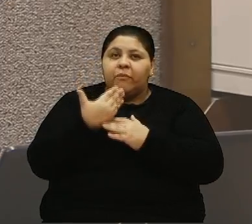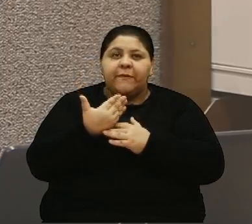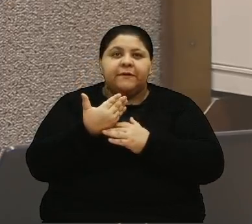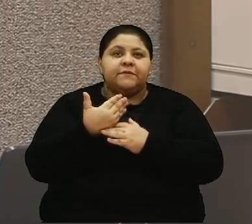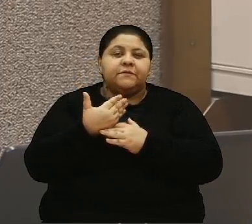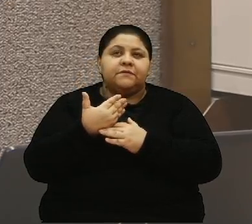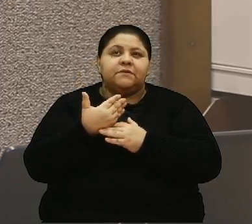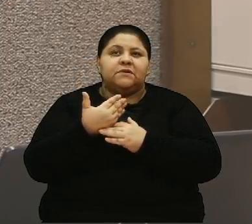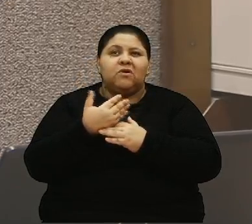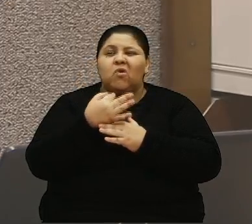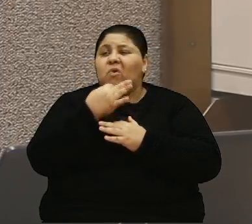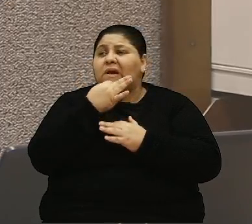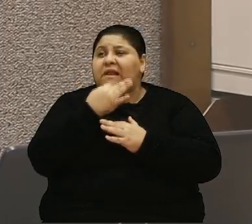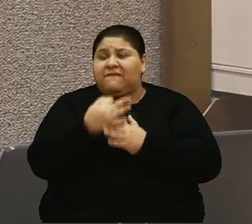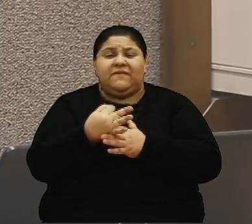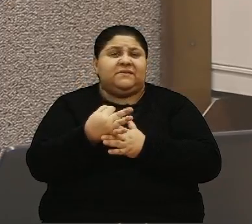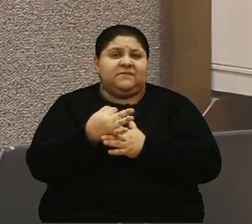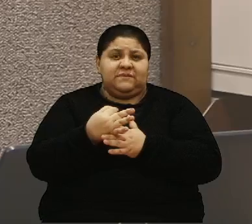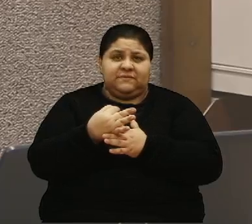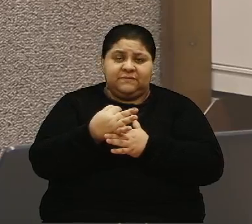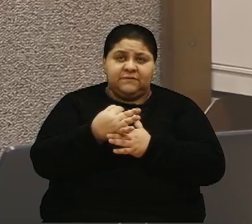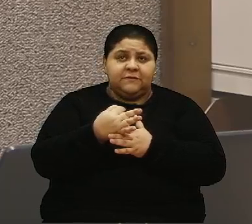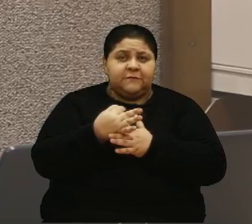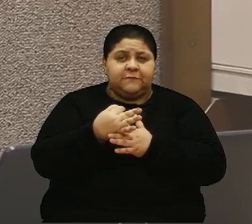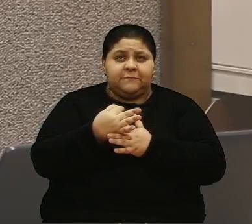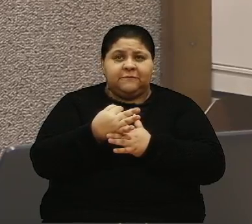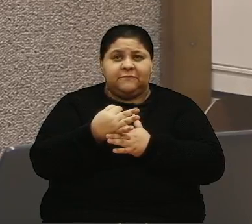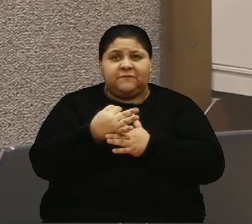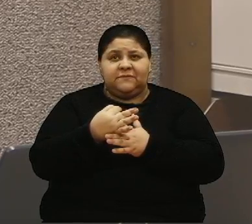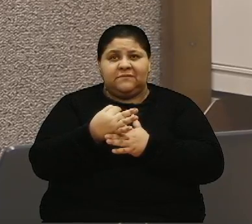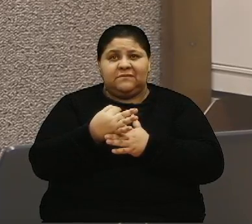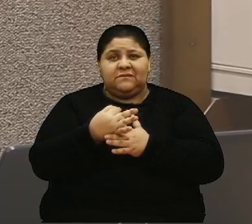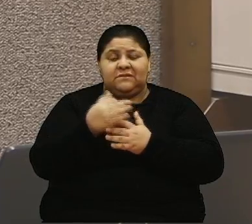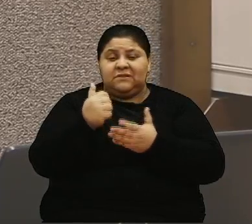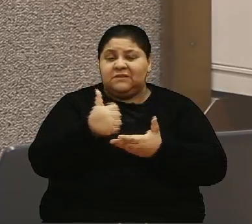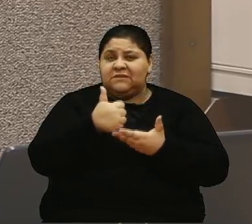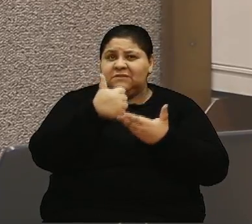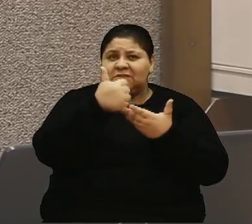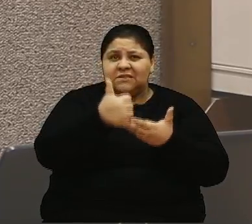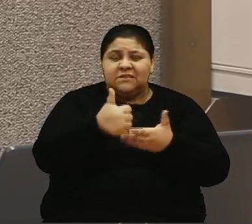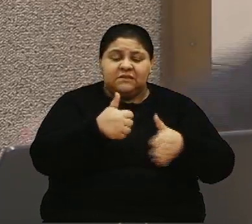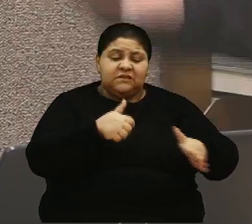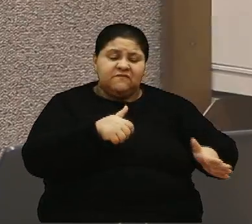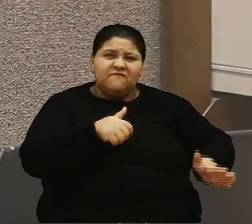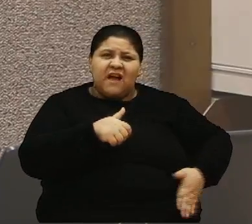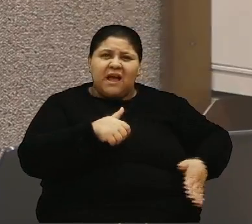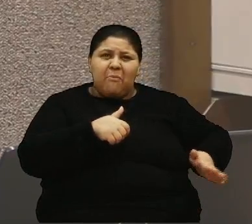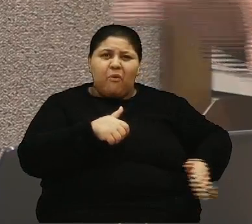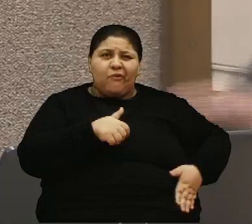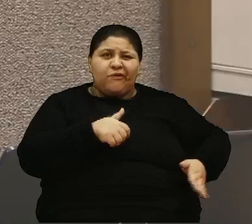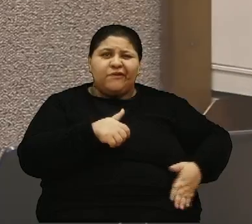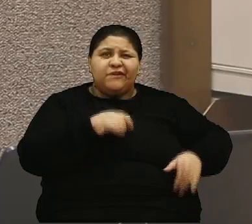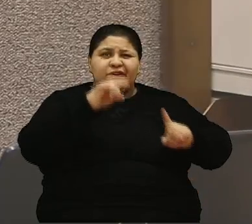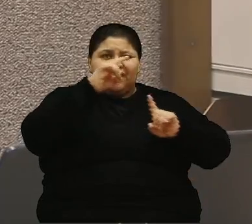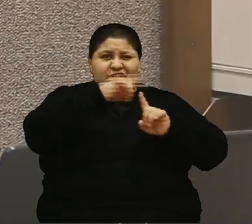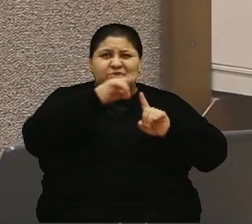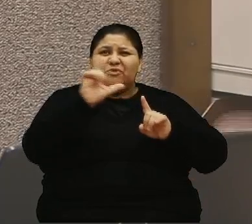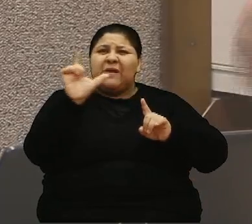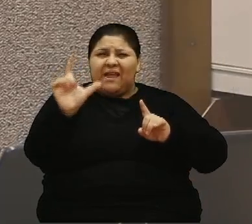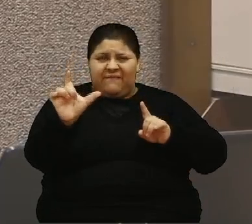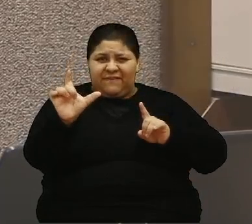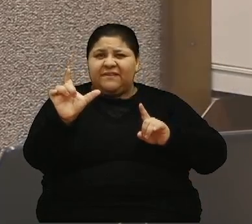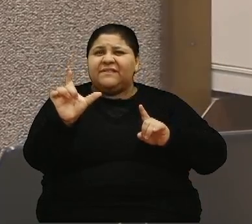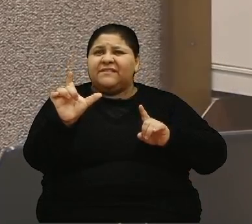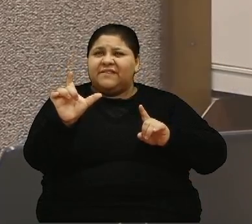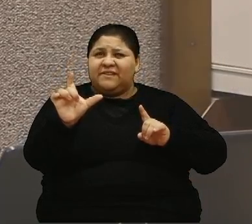manifestações terríveis, né? Estão sustentando esses vagabundos. É esse tipo de expressão, assim, né?